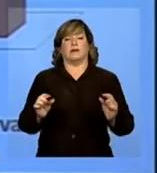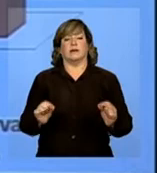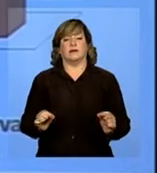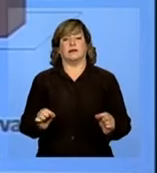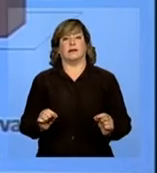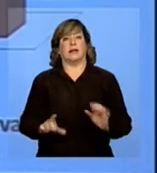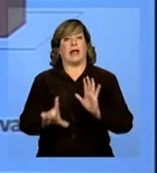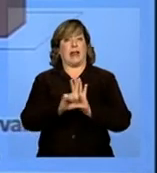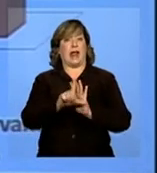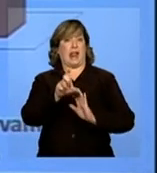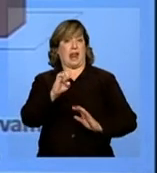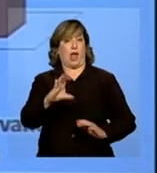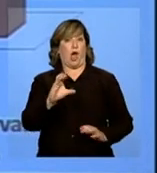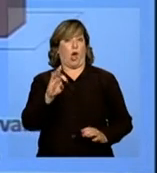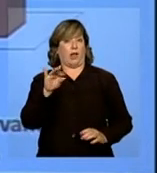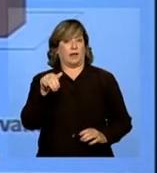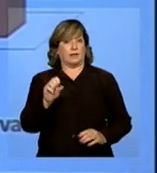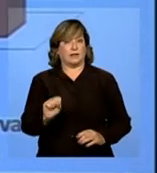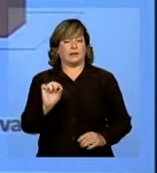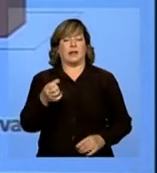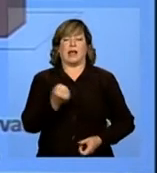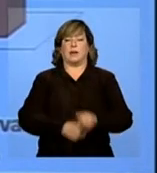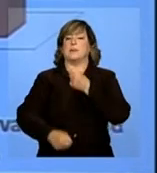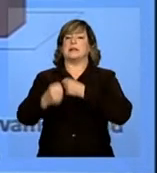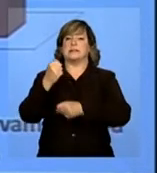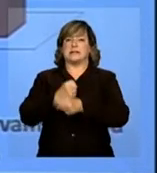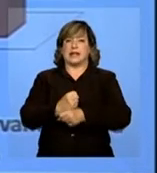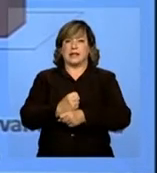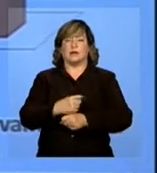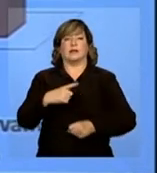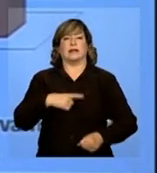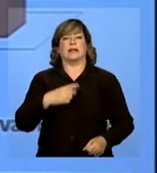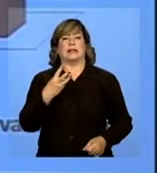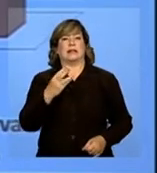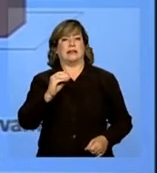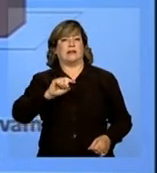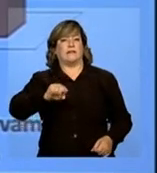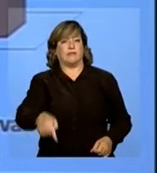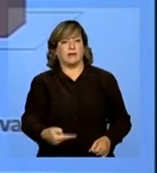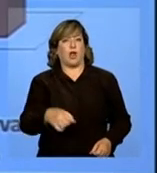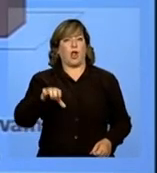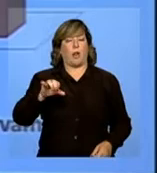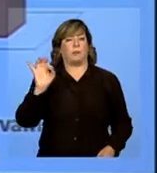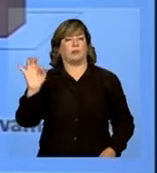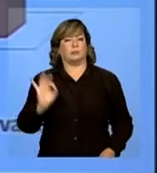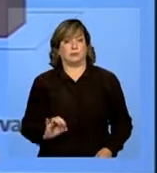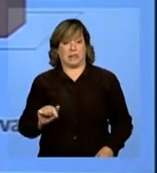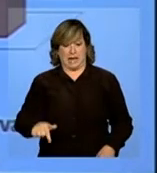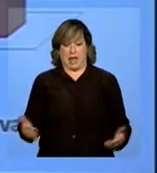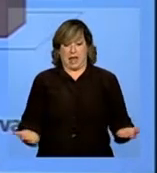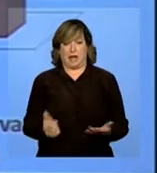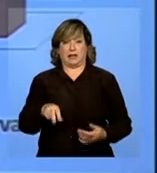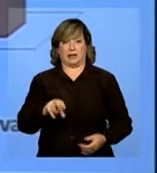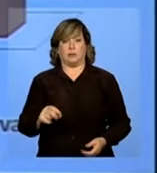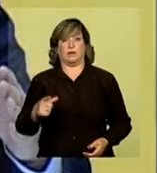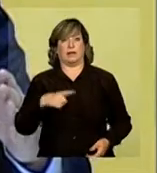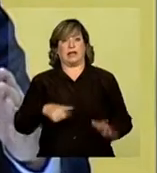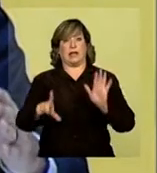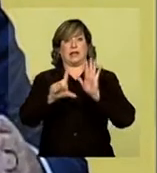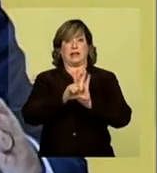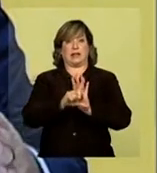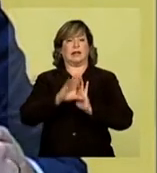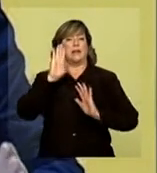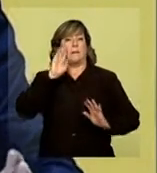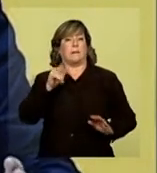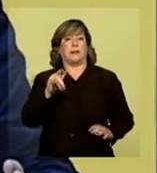pela lei das cotas são um ano passado 30,9 por cento esse ano a lei estabelece o piso